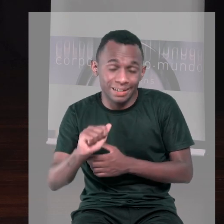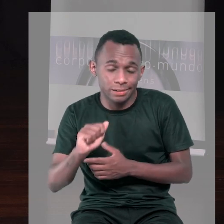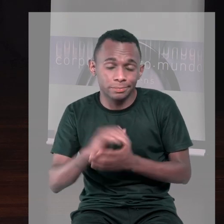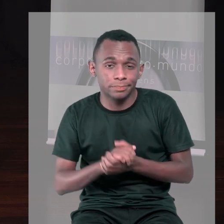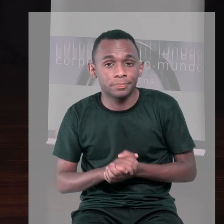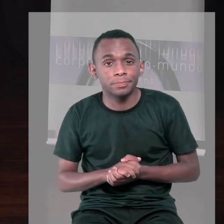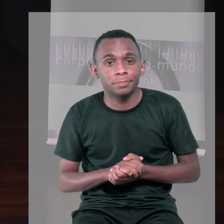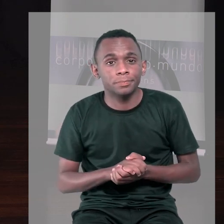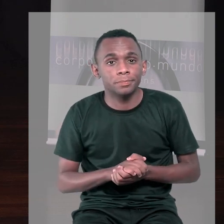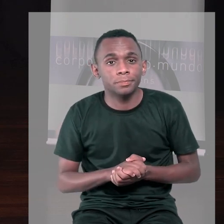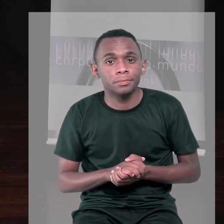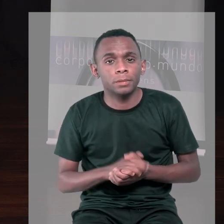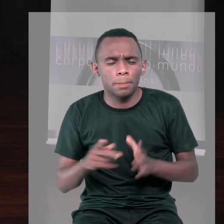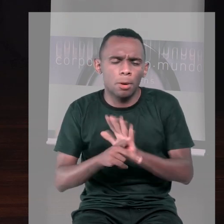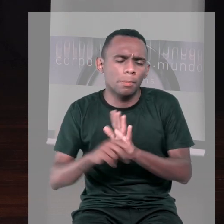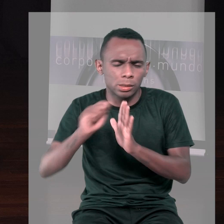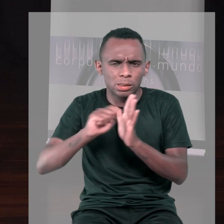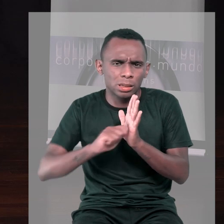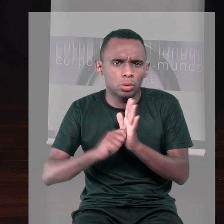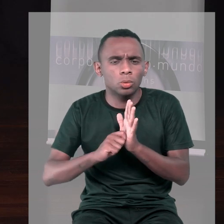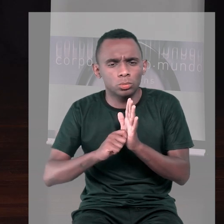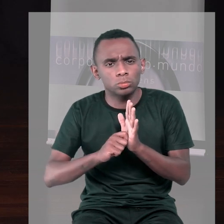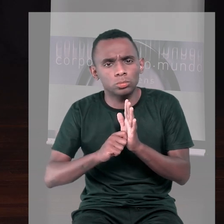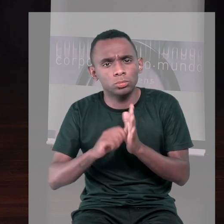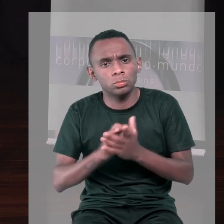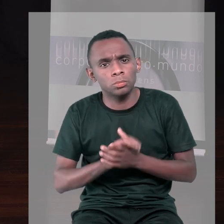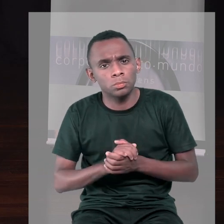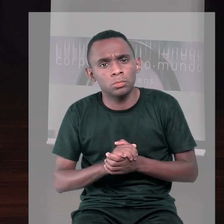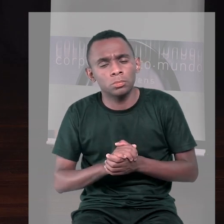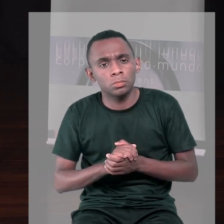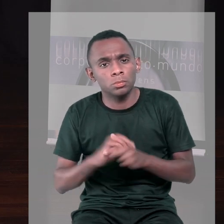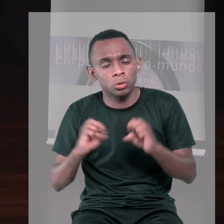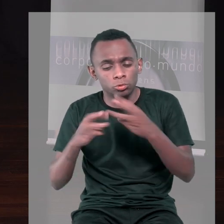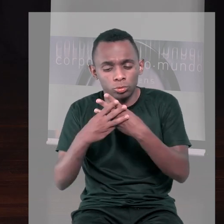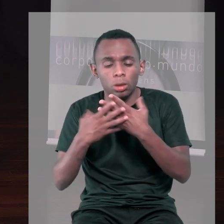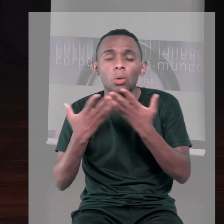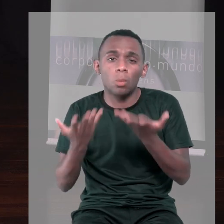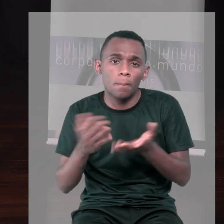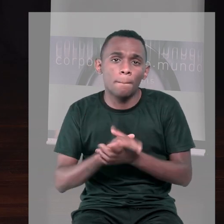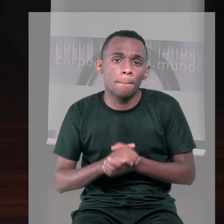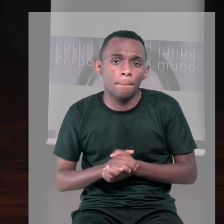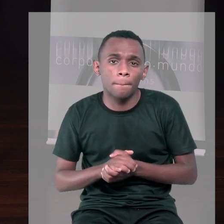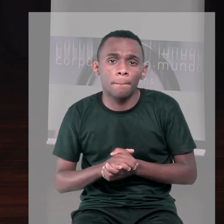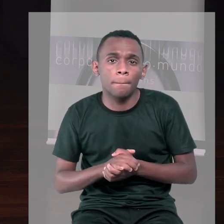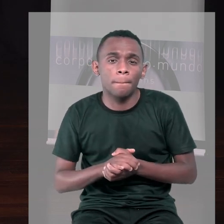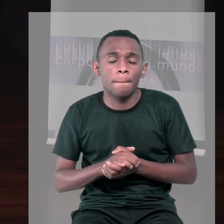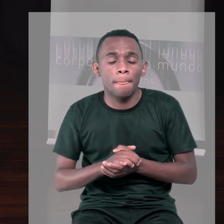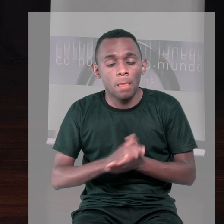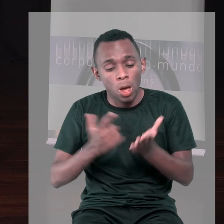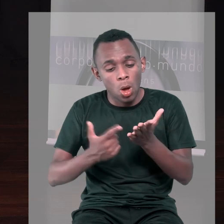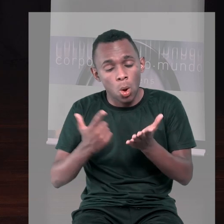livro chamado A Estrada. Então, as páginas finais do relato de Grossman, que ele escreveu sobre Treblinka e publicou